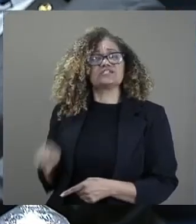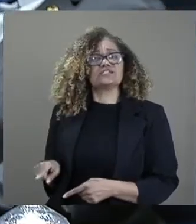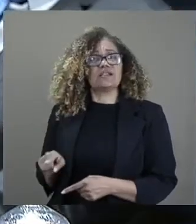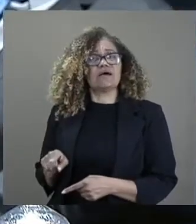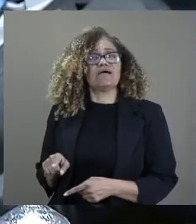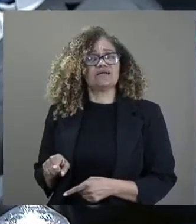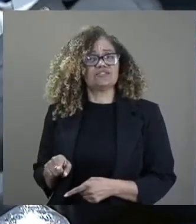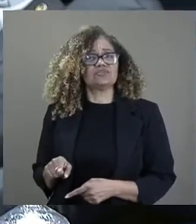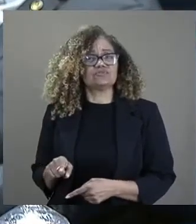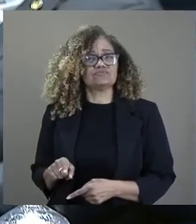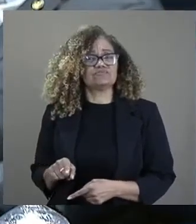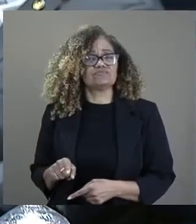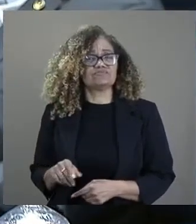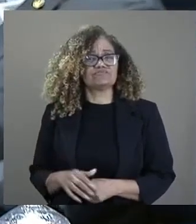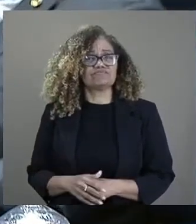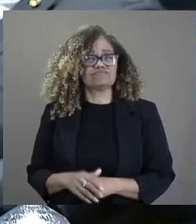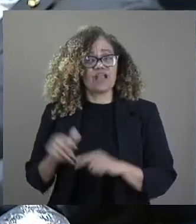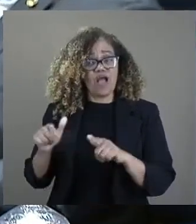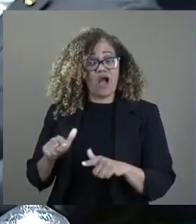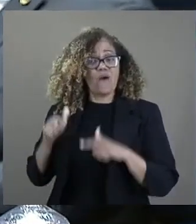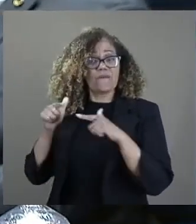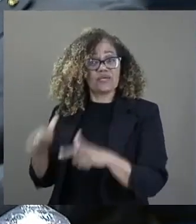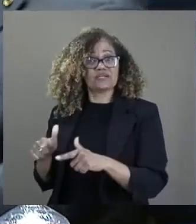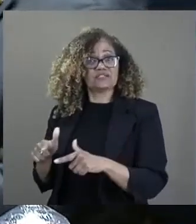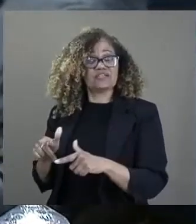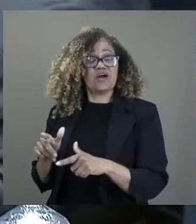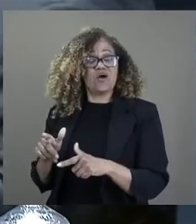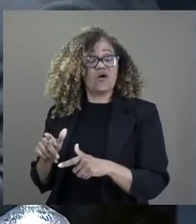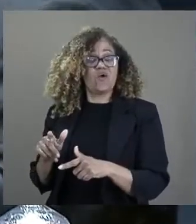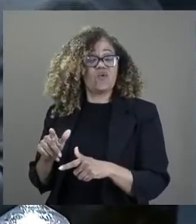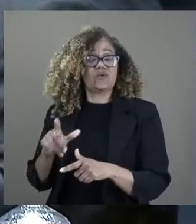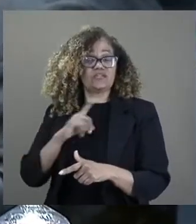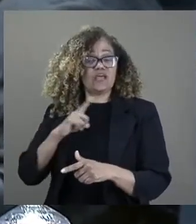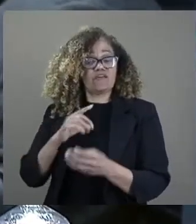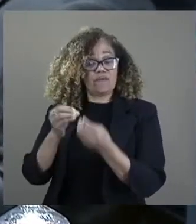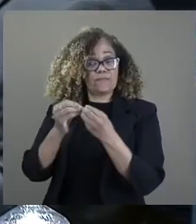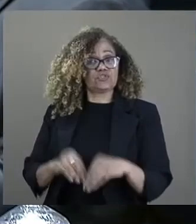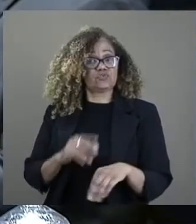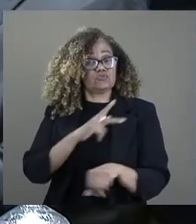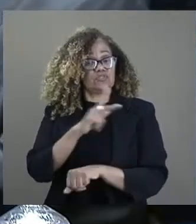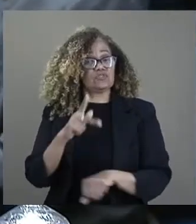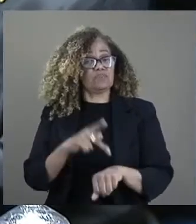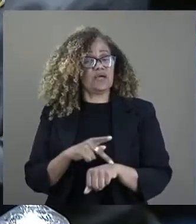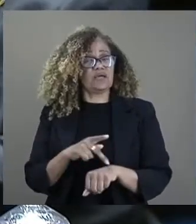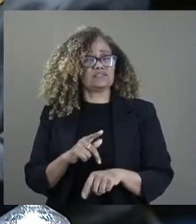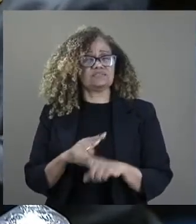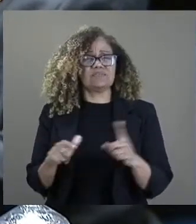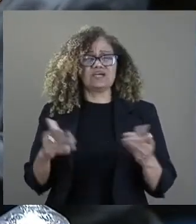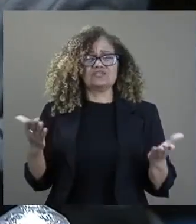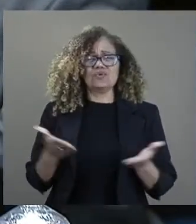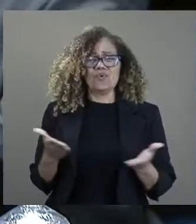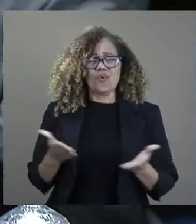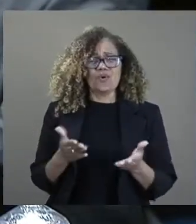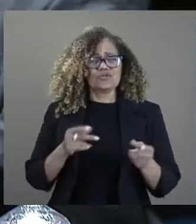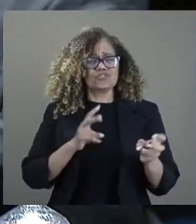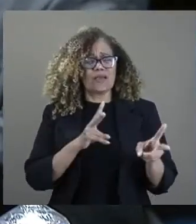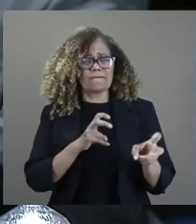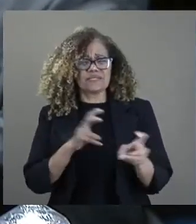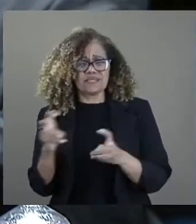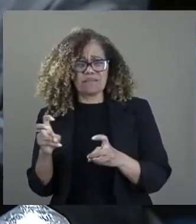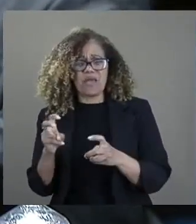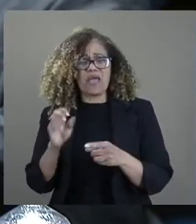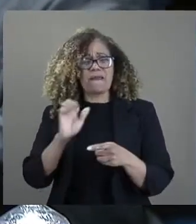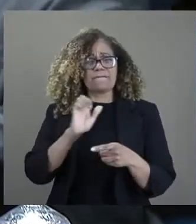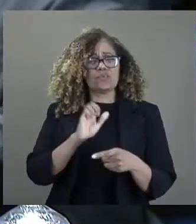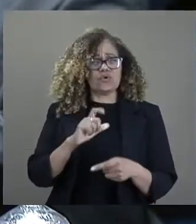terra uma operação que galvanizou o nosso país. E hoje nós estamos vendo que o Estado